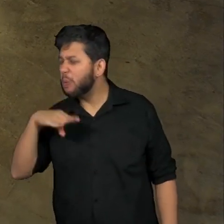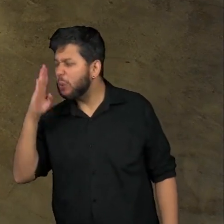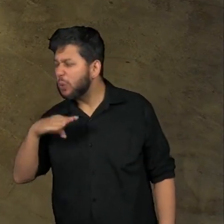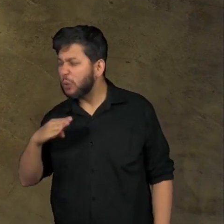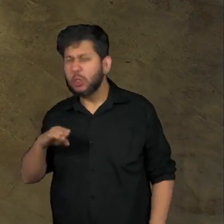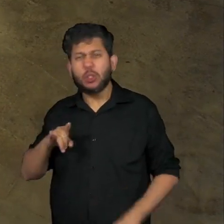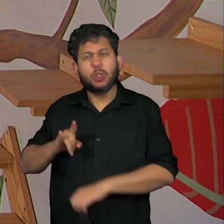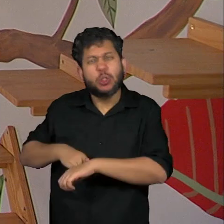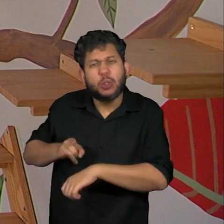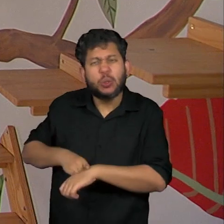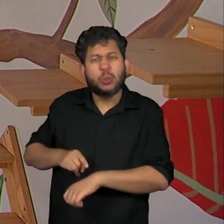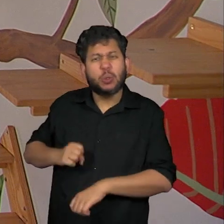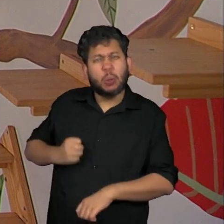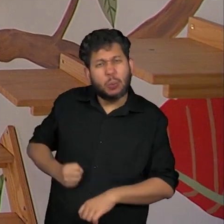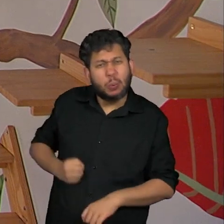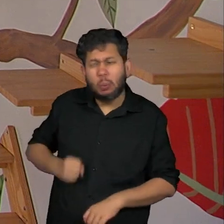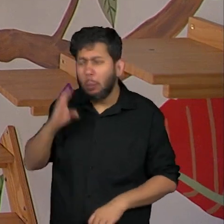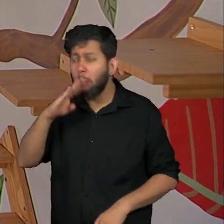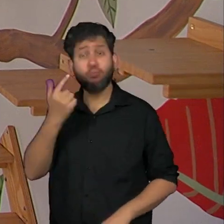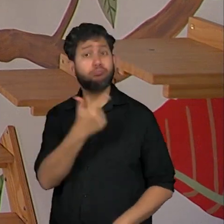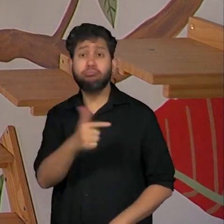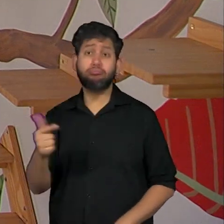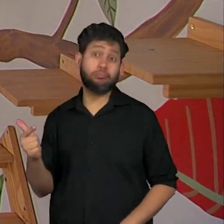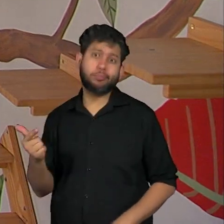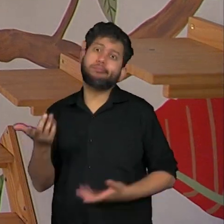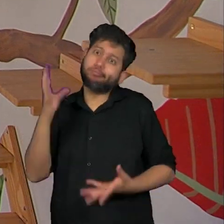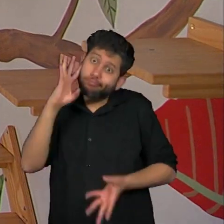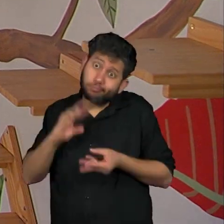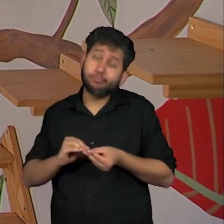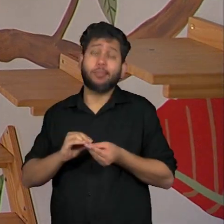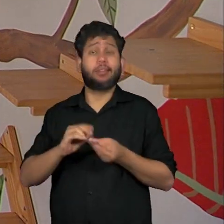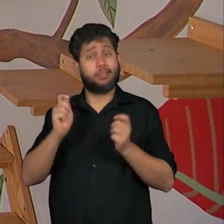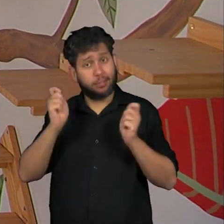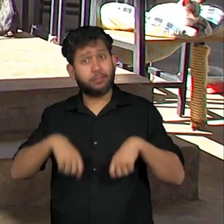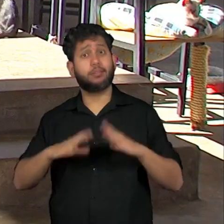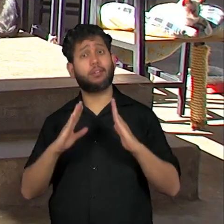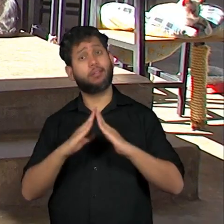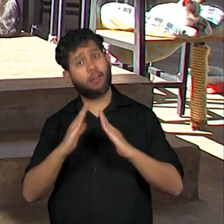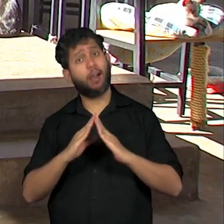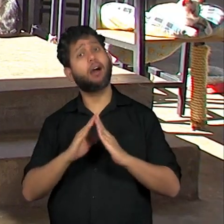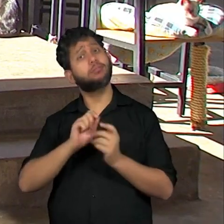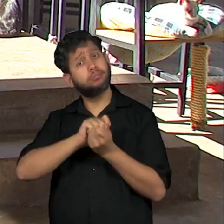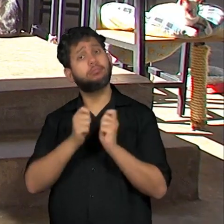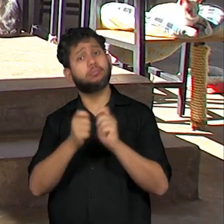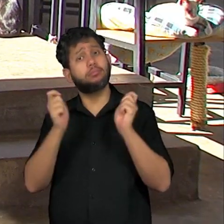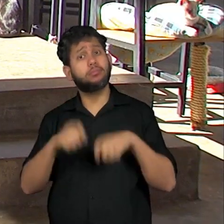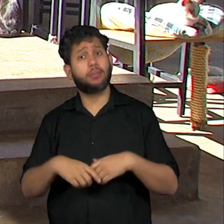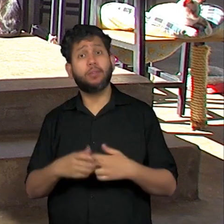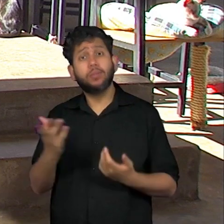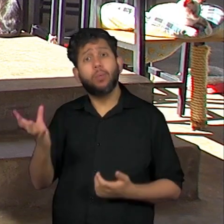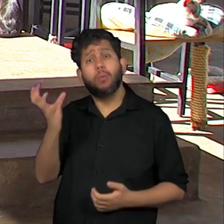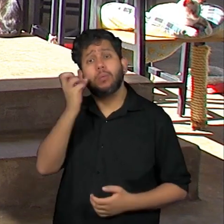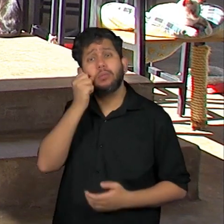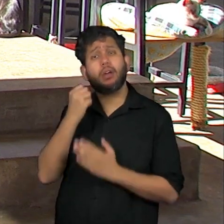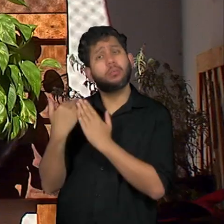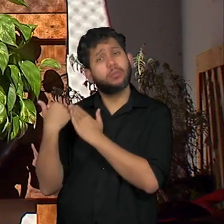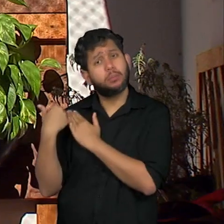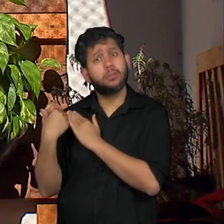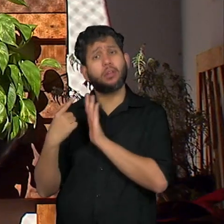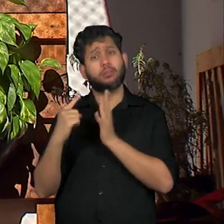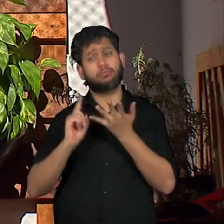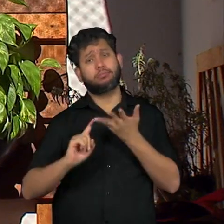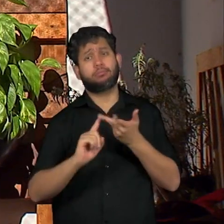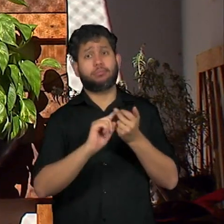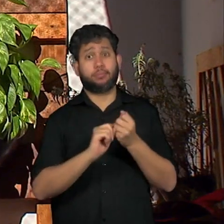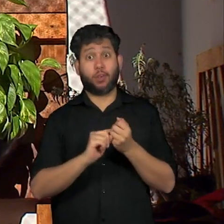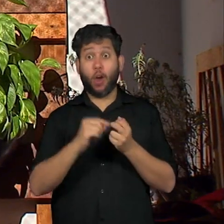urina e fezes. Esta estrutura dá uma ideia do que é preciso para realizar uma adoção responsável.